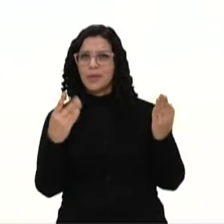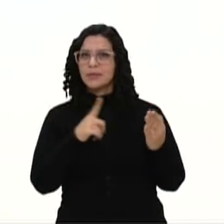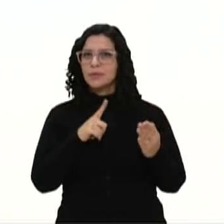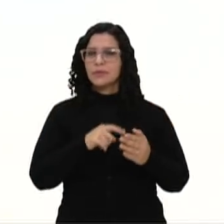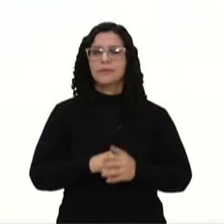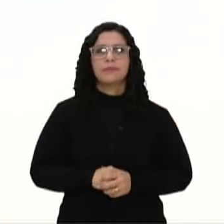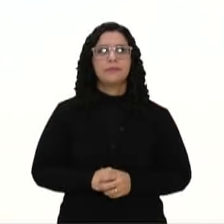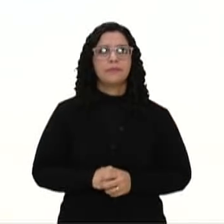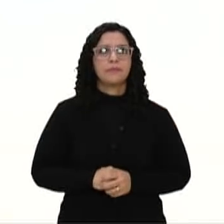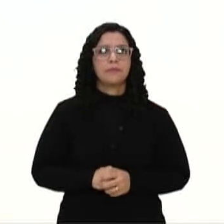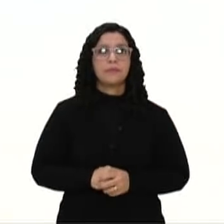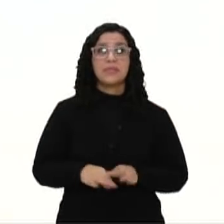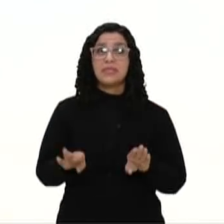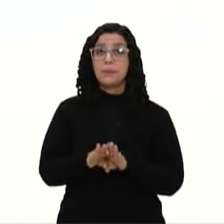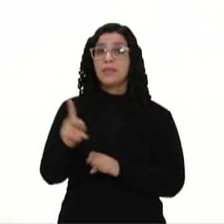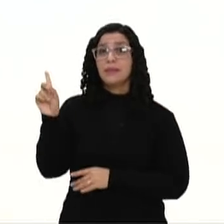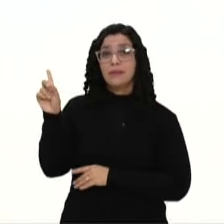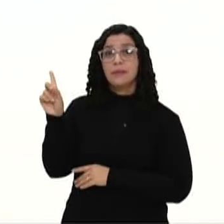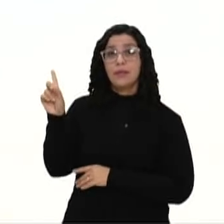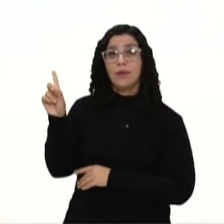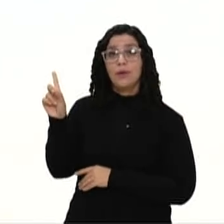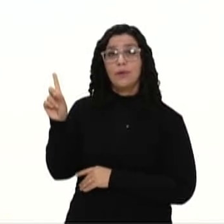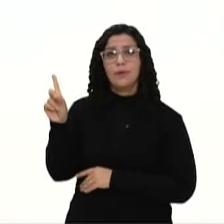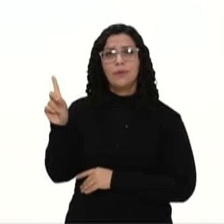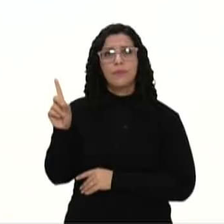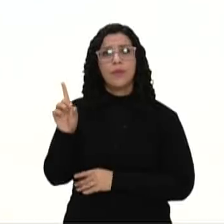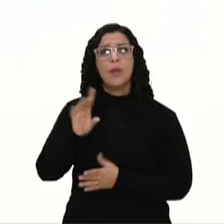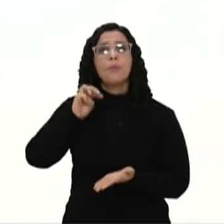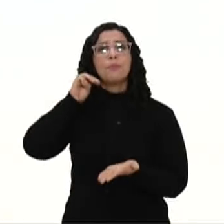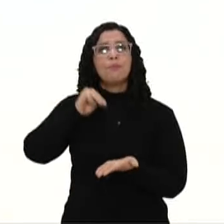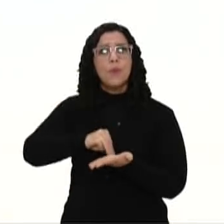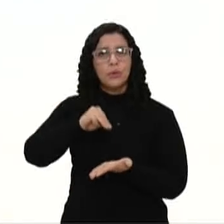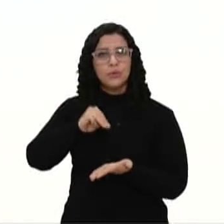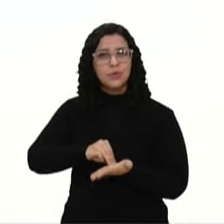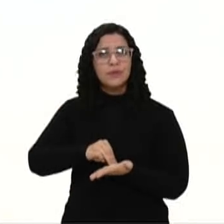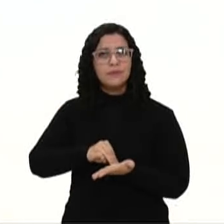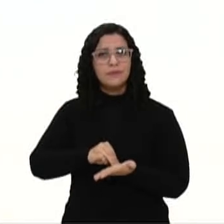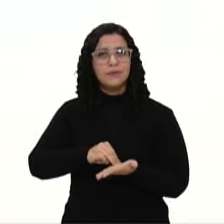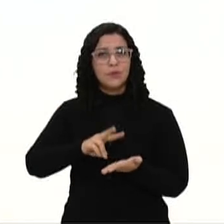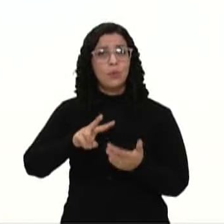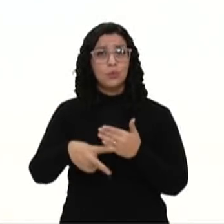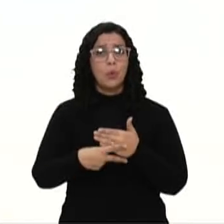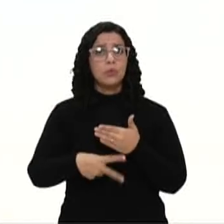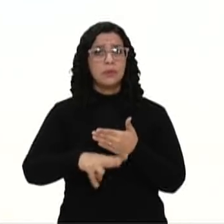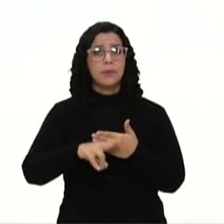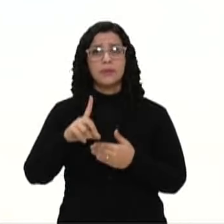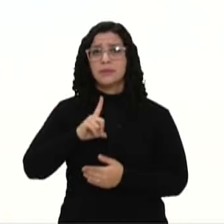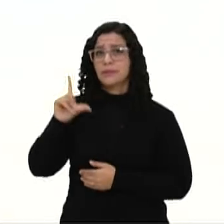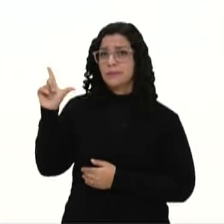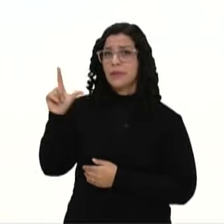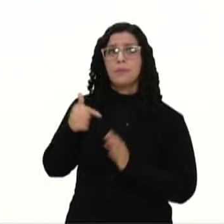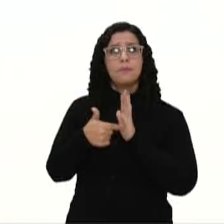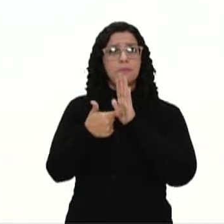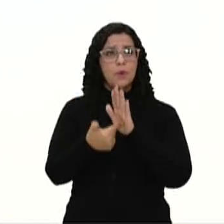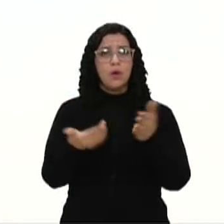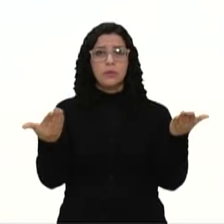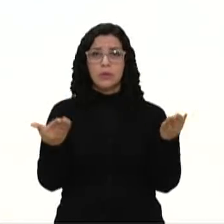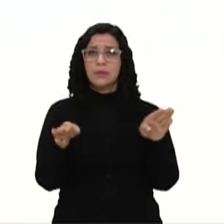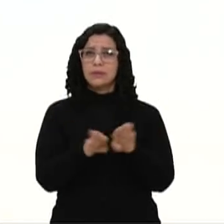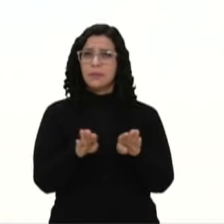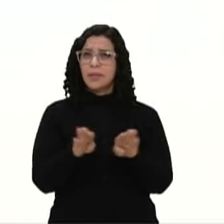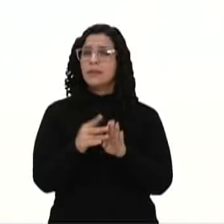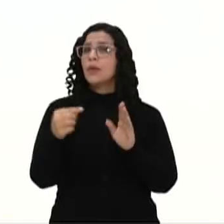elas. Ainda temos argumentos que são de causas e efeitos. Eles apresentam